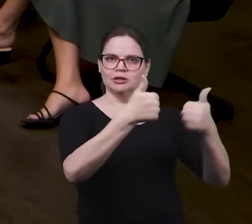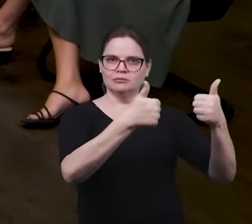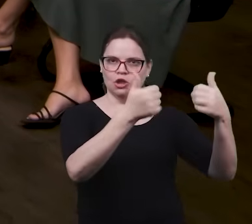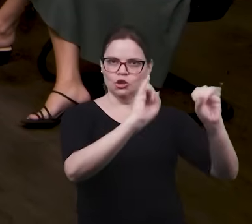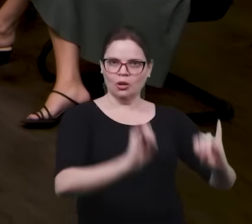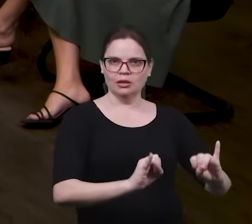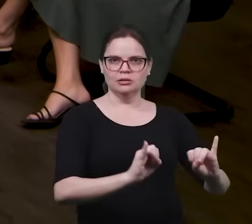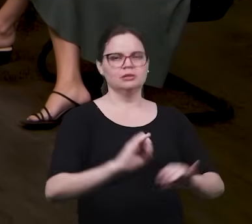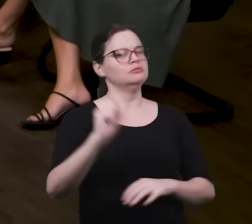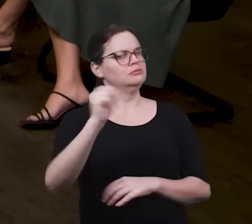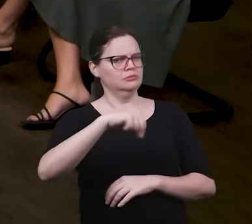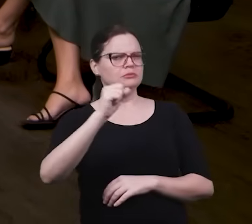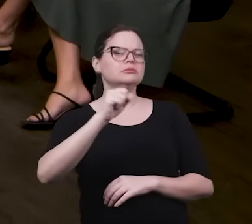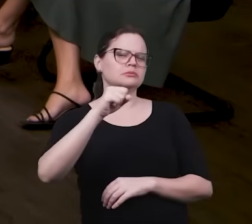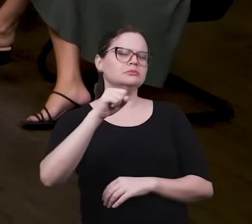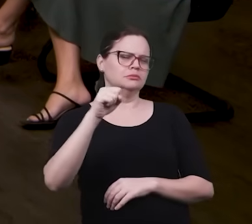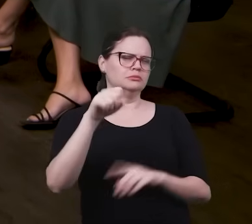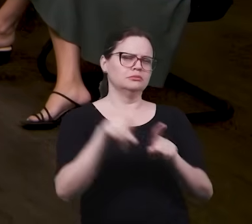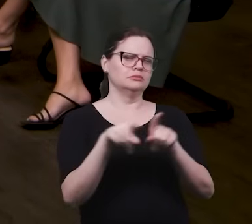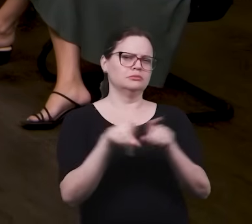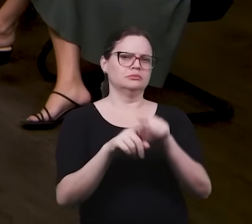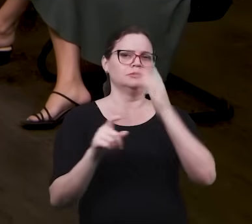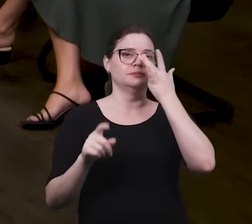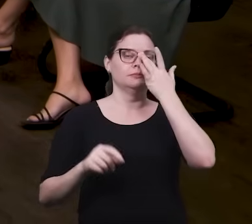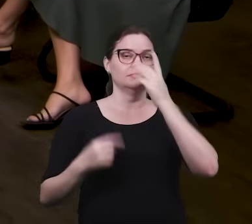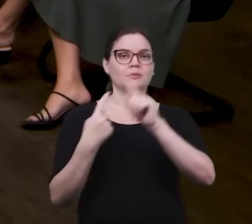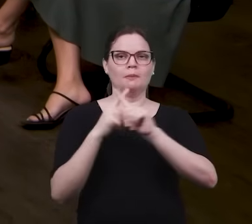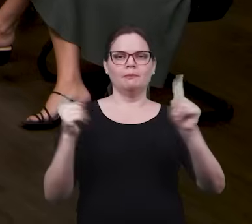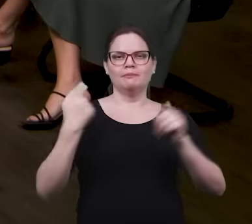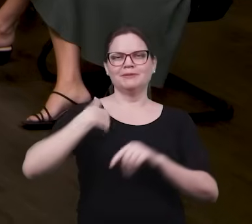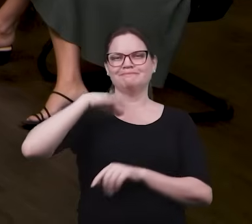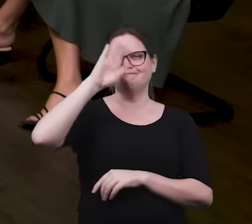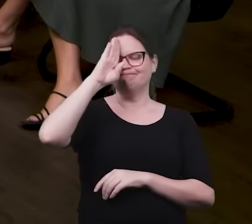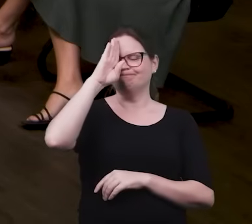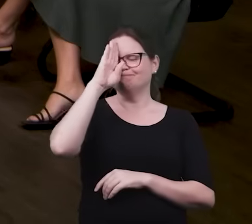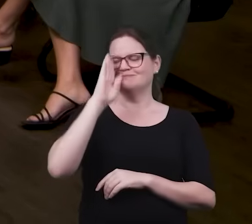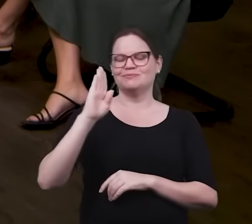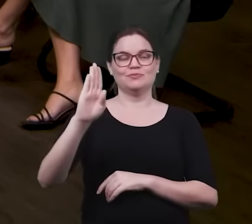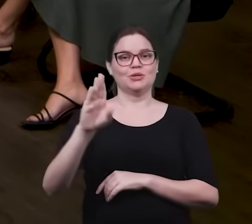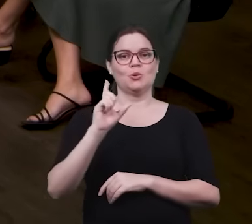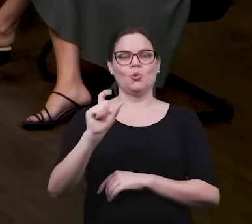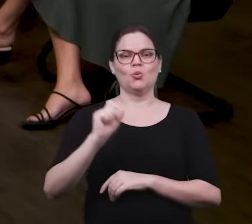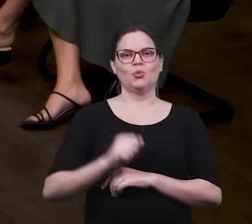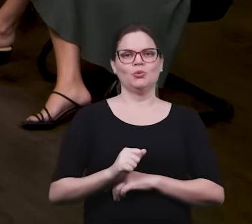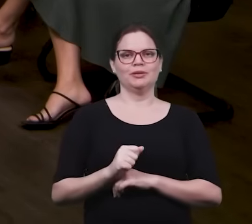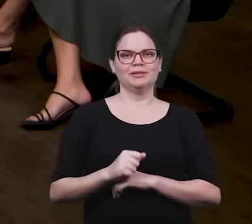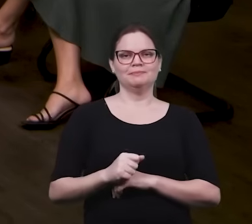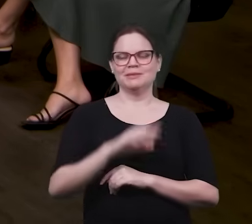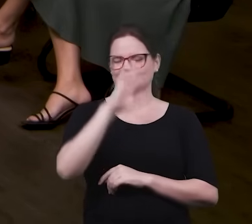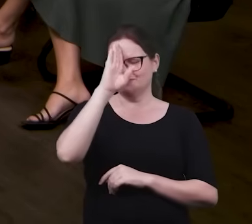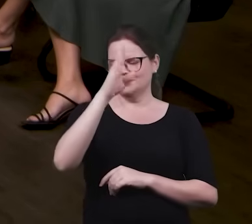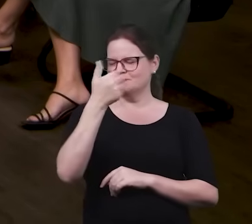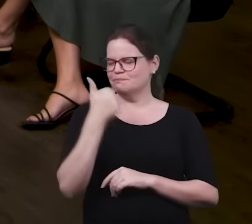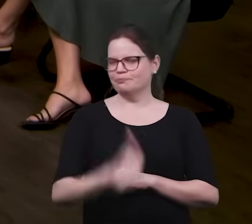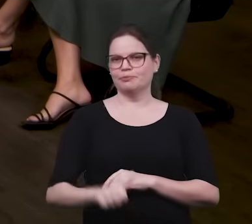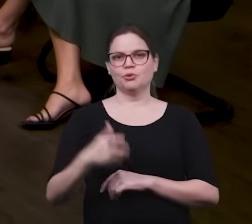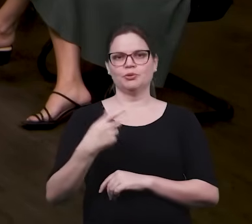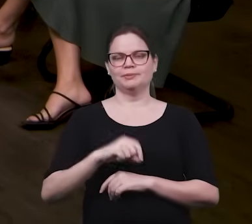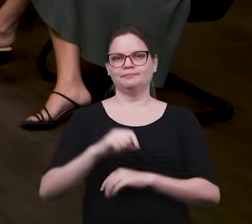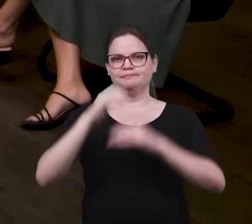idolatria. Isso é idolatria. Mas principalmente uma coisa, que é o fundamental: